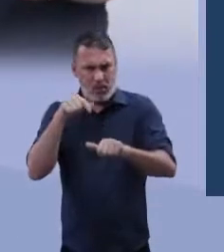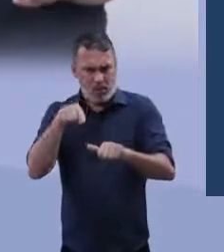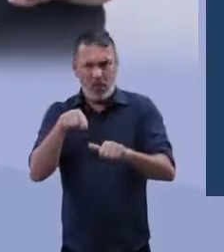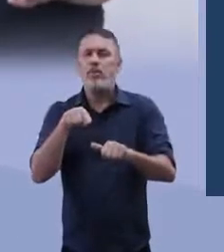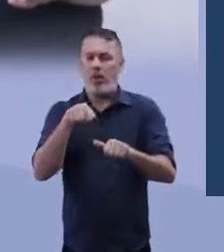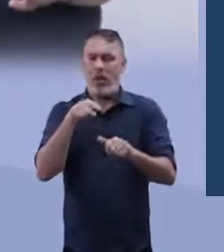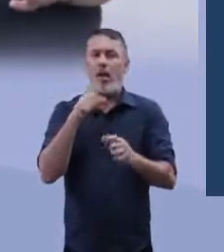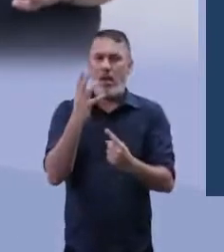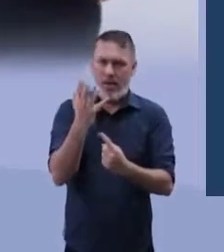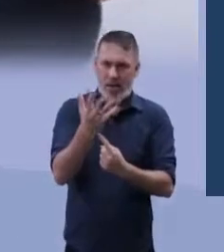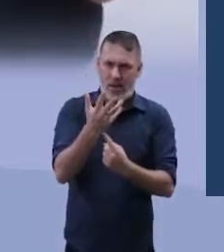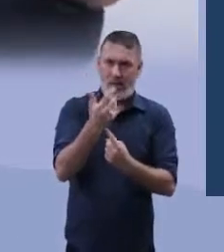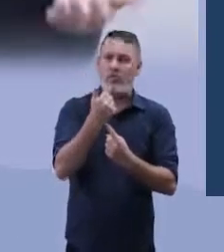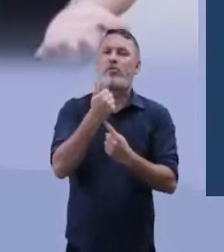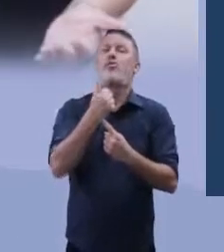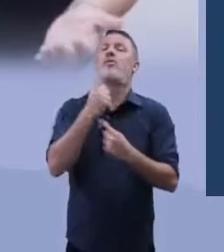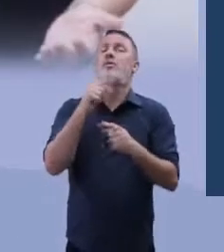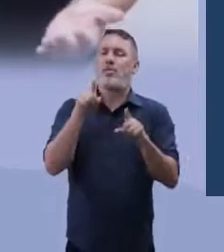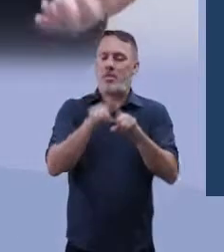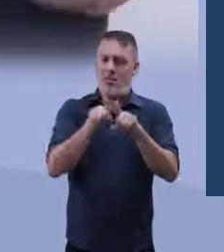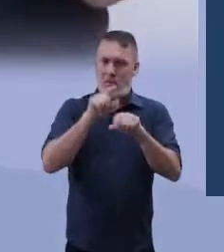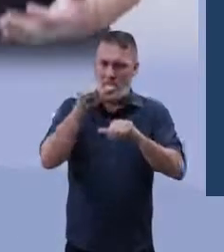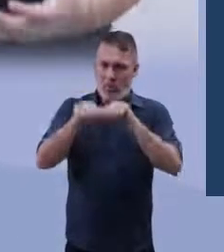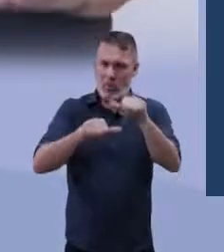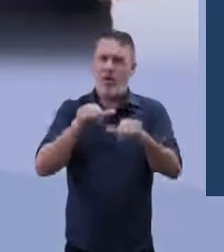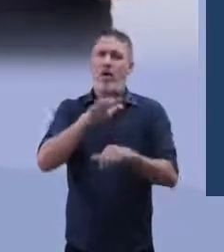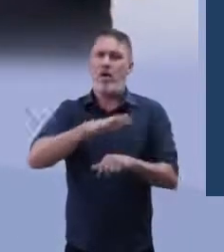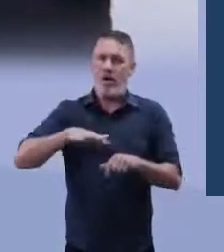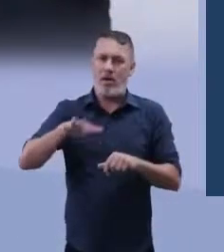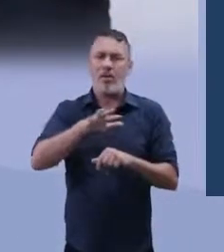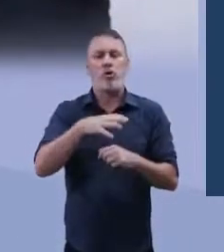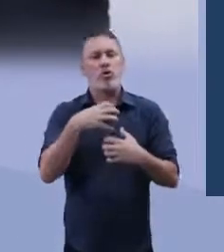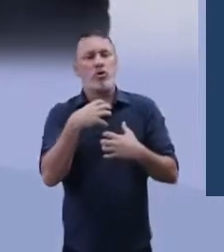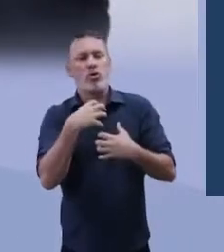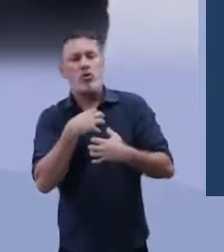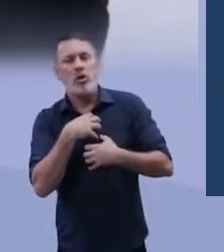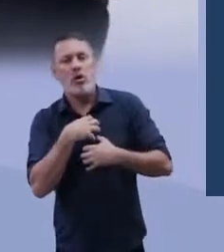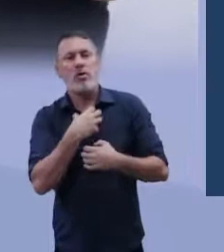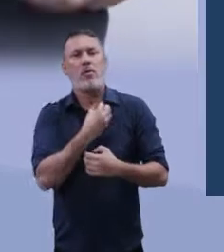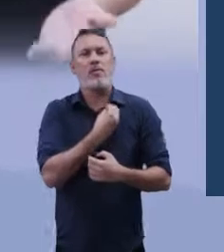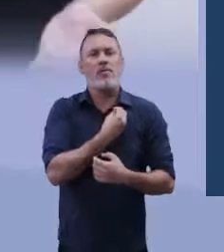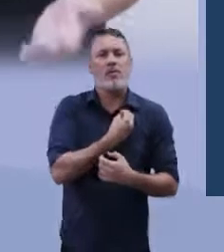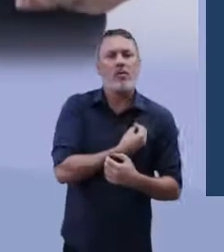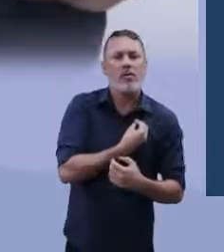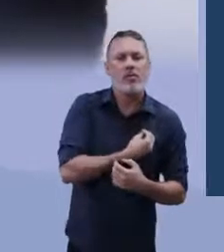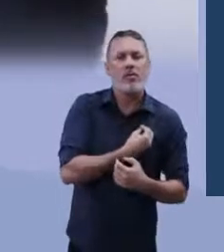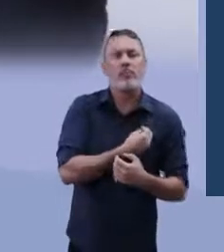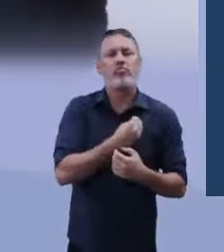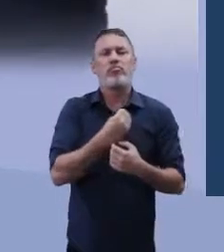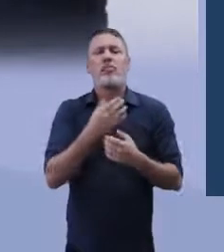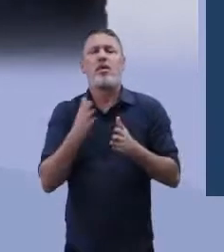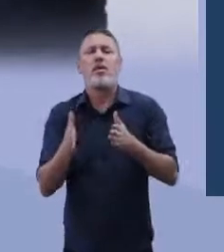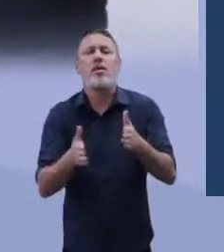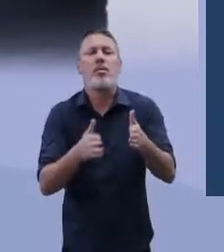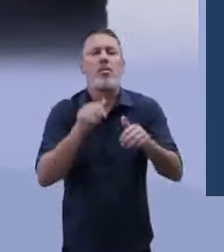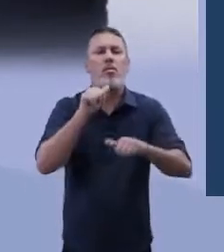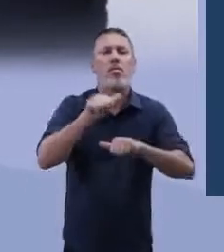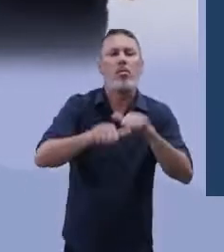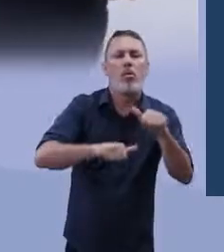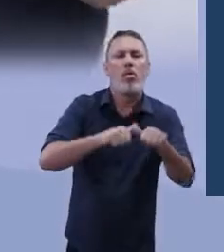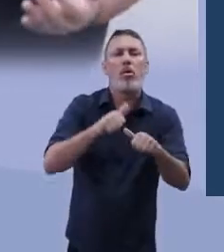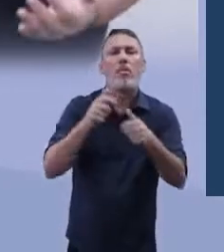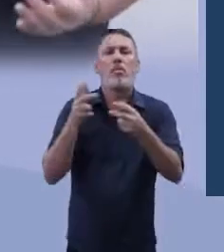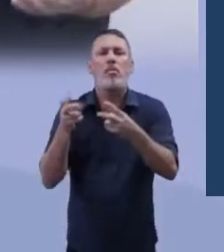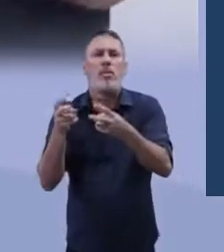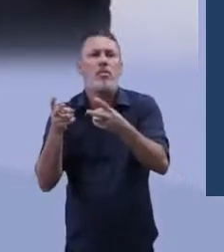se modificaria. O homem modifica a sua vivência, modifica seu jeito de ser e, a partir disso,